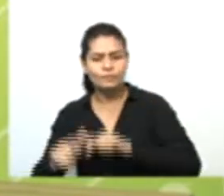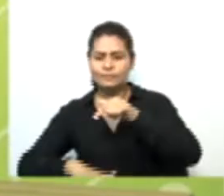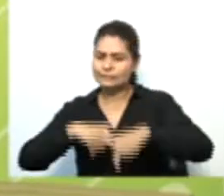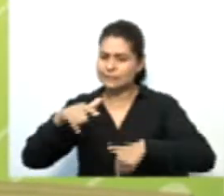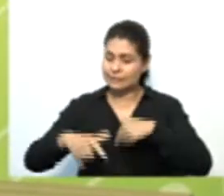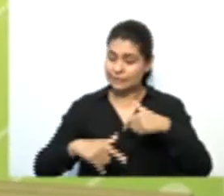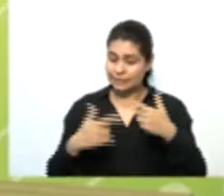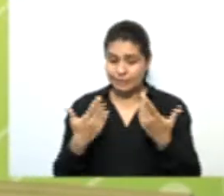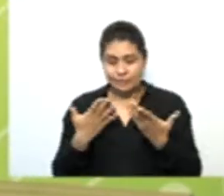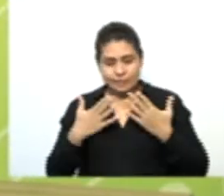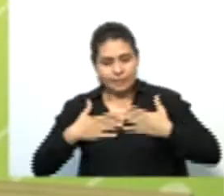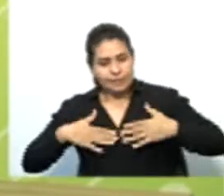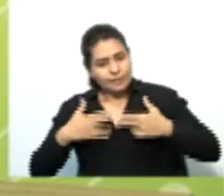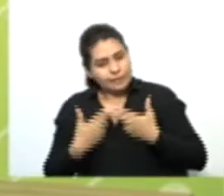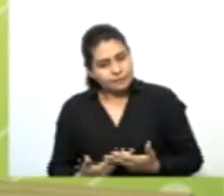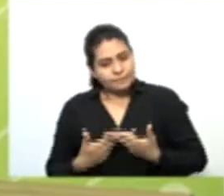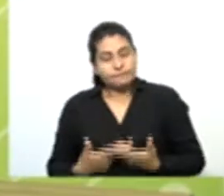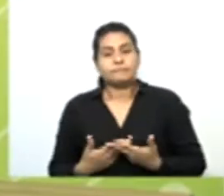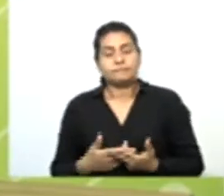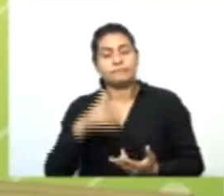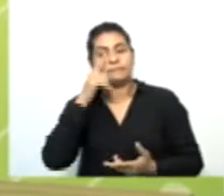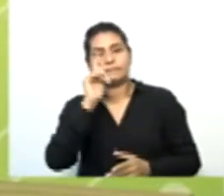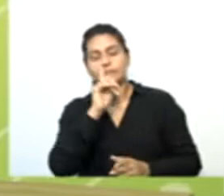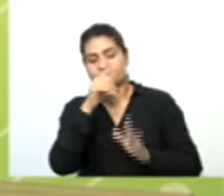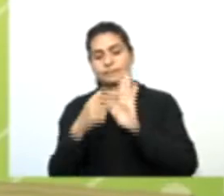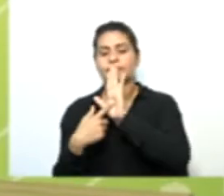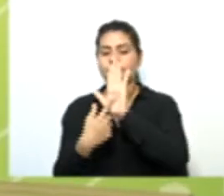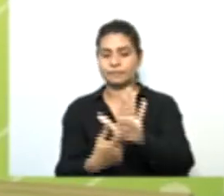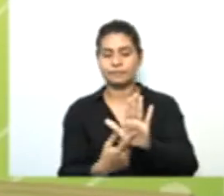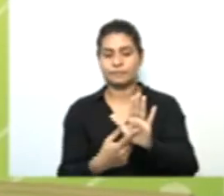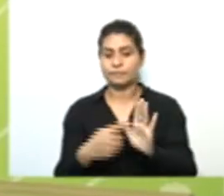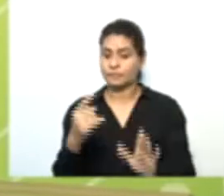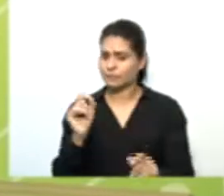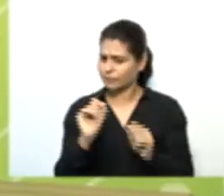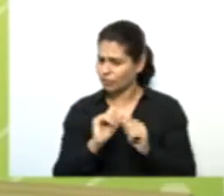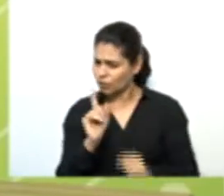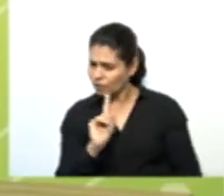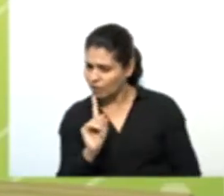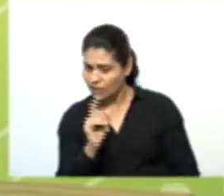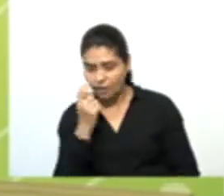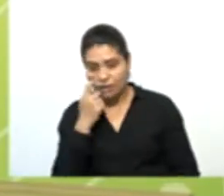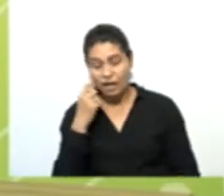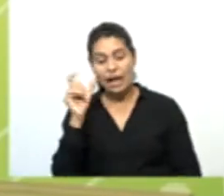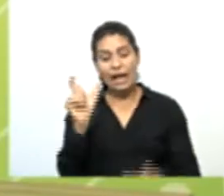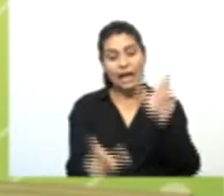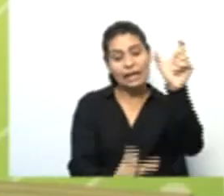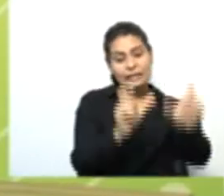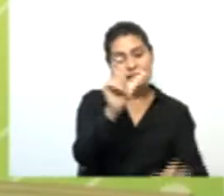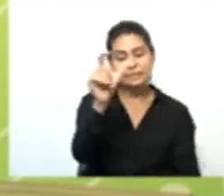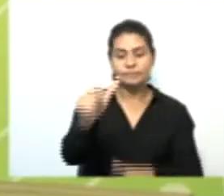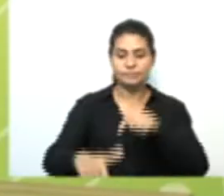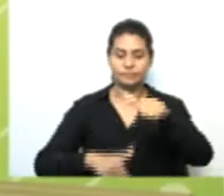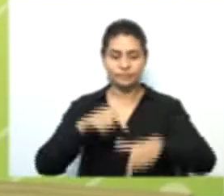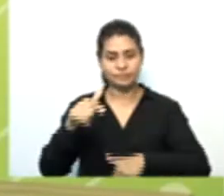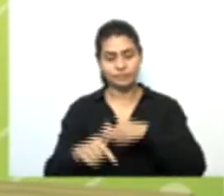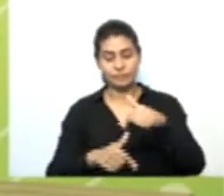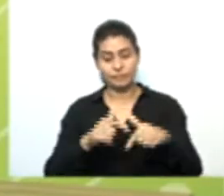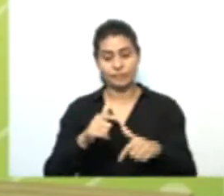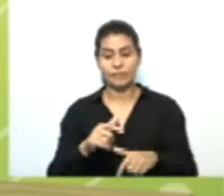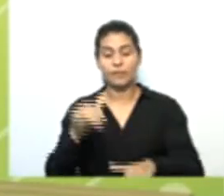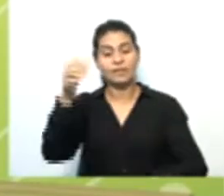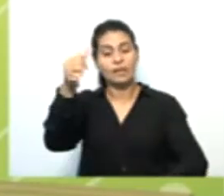trabalho, todo um carinho para estar apresentando. Só que ela não fez só isso não. Cada um dos trabalhos de vocês, para